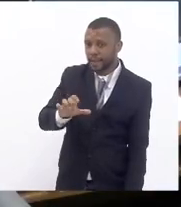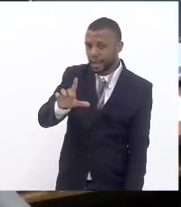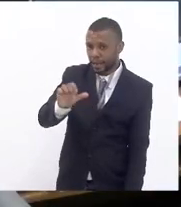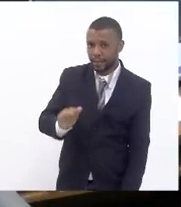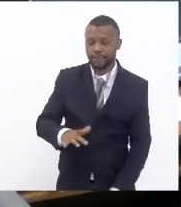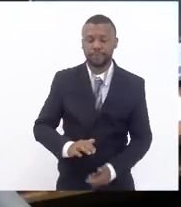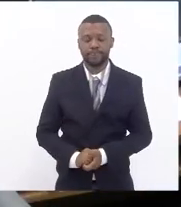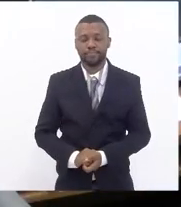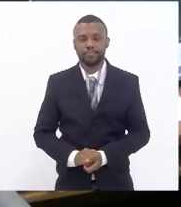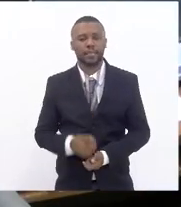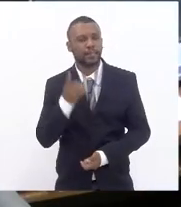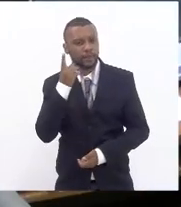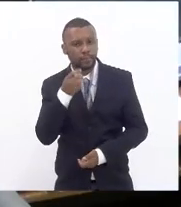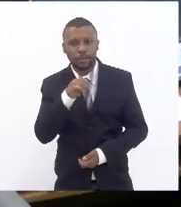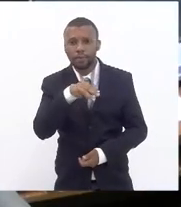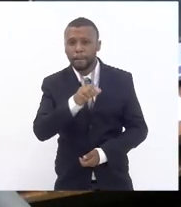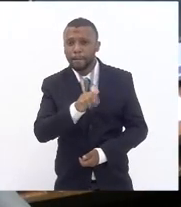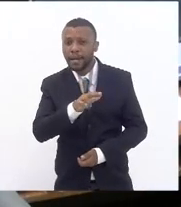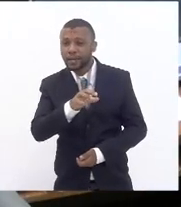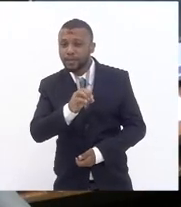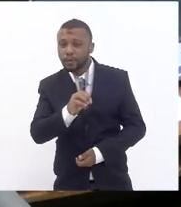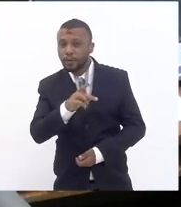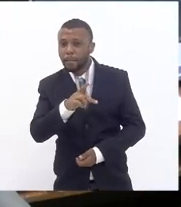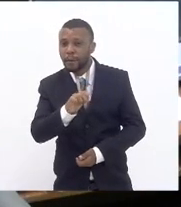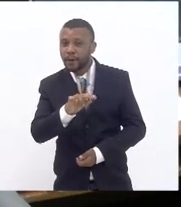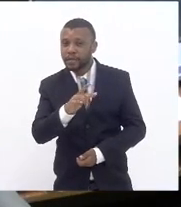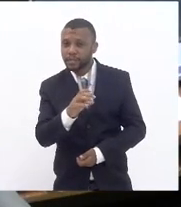Deputado Márcio Pacheco. Favorável.